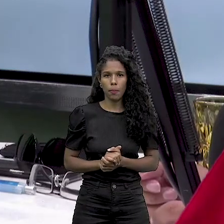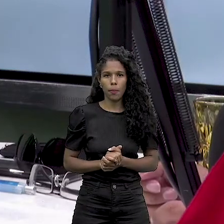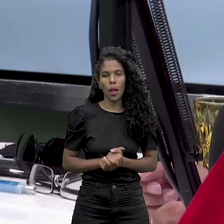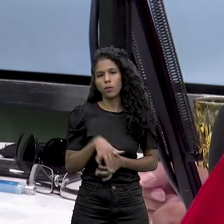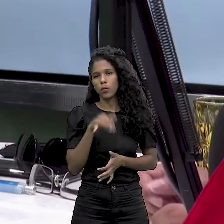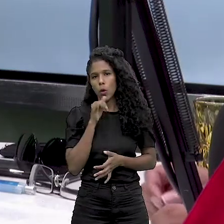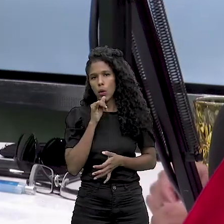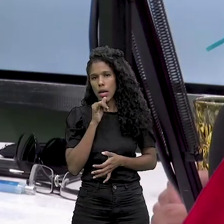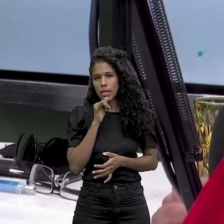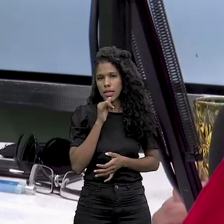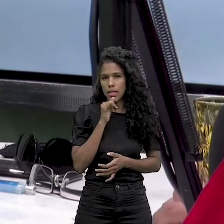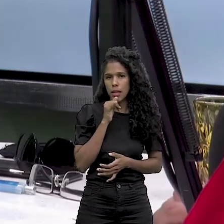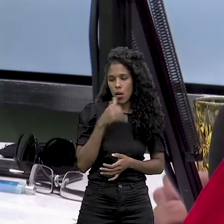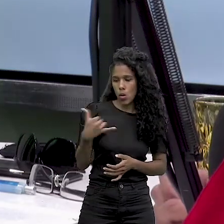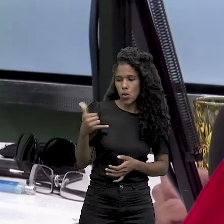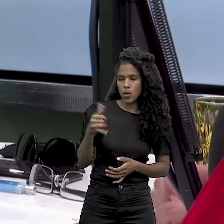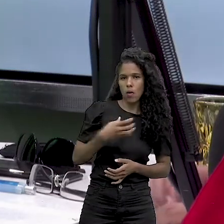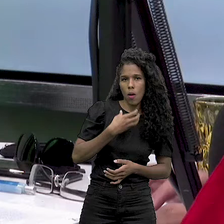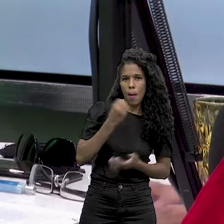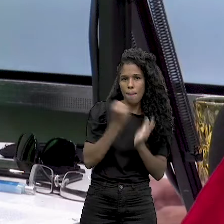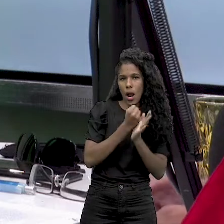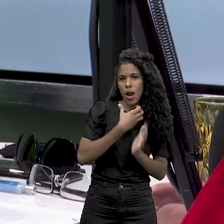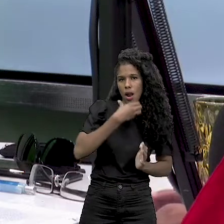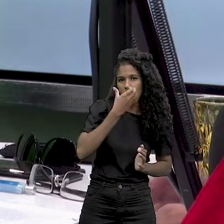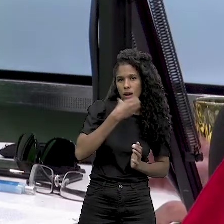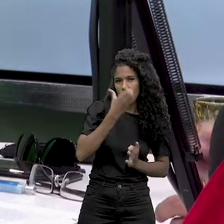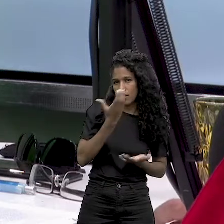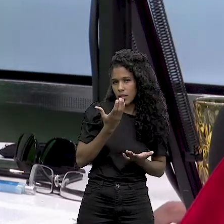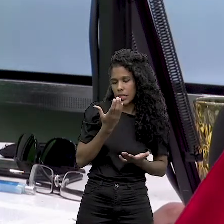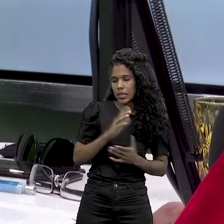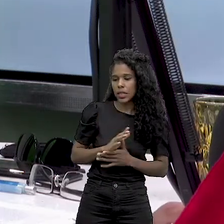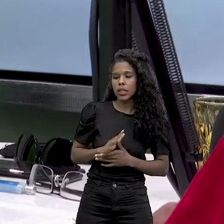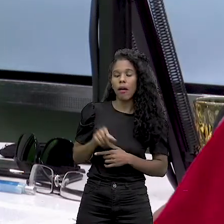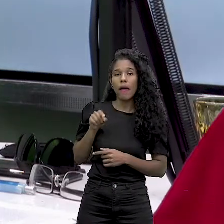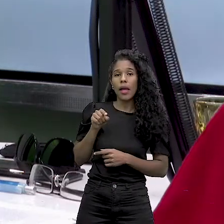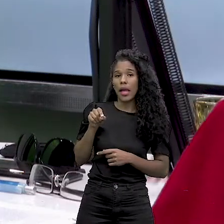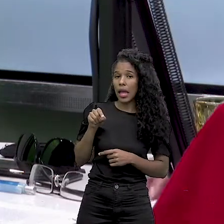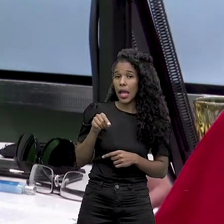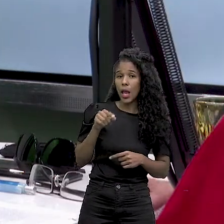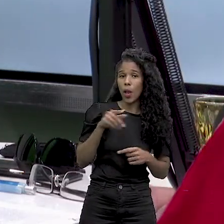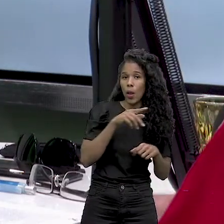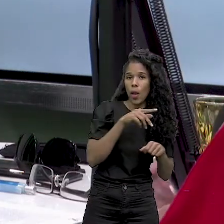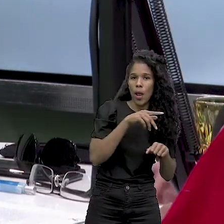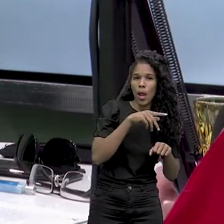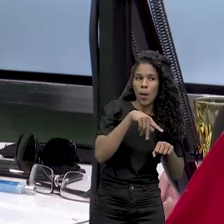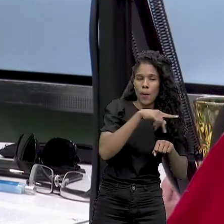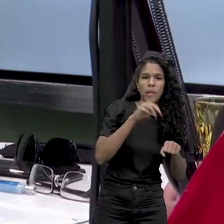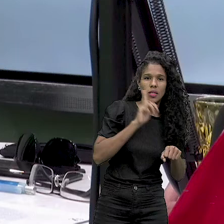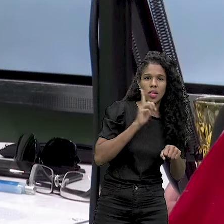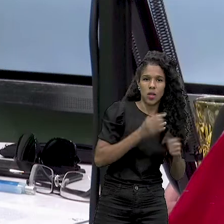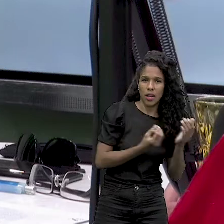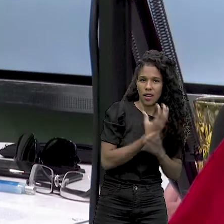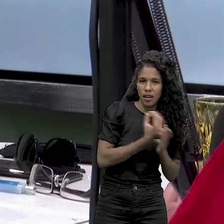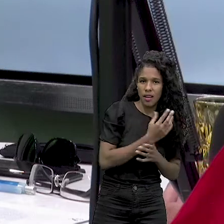iPhone, né? Que a grande parte dos seus produtos são fabricados na China, né? É uma empresa dos Estados Unidos. A empresa é dos Estados Unidos, mas